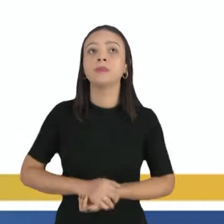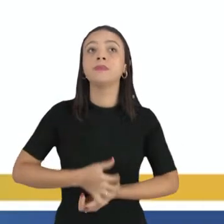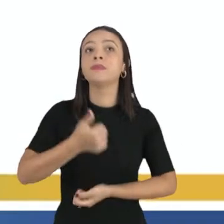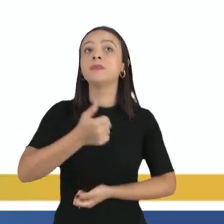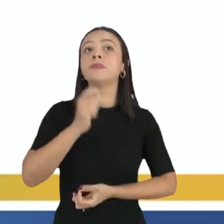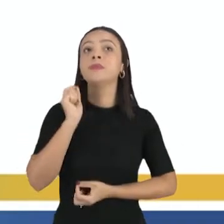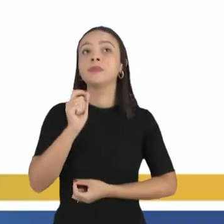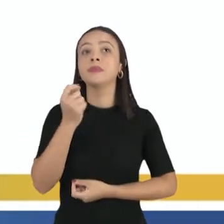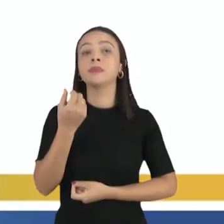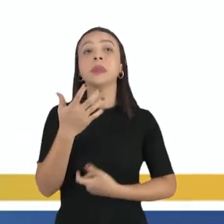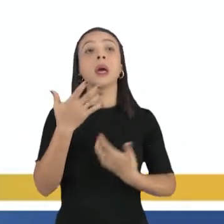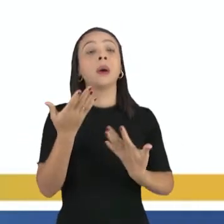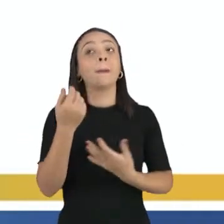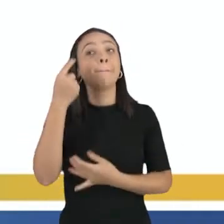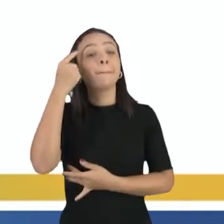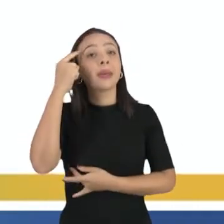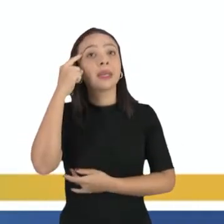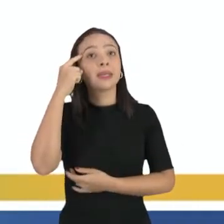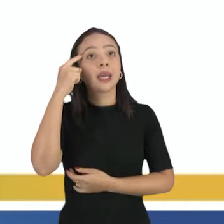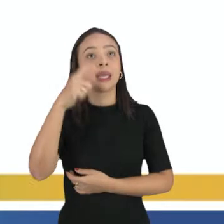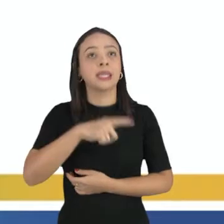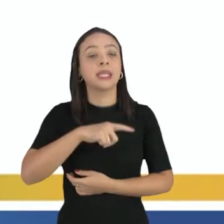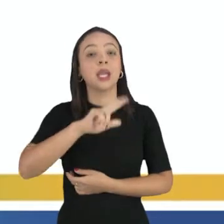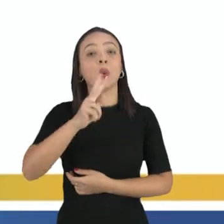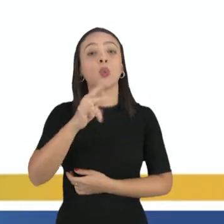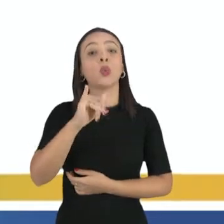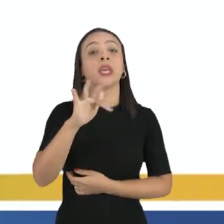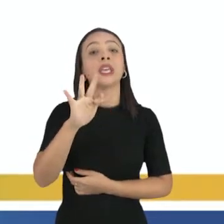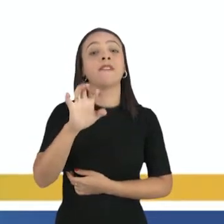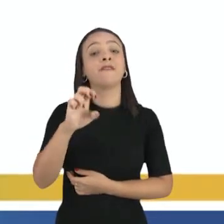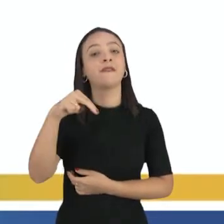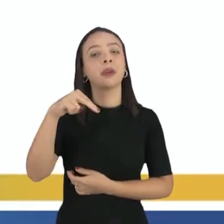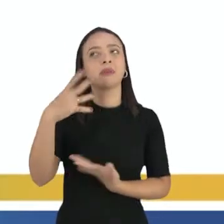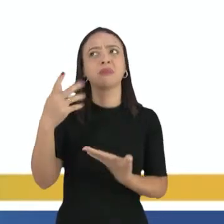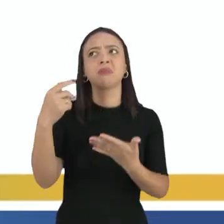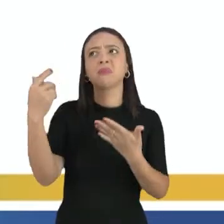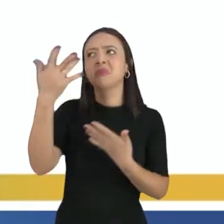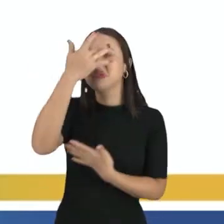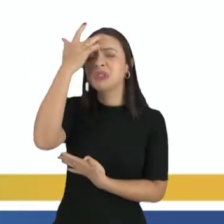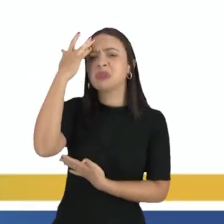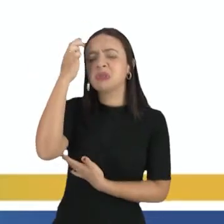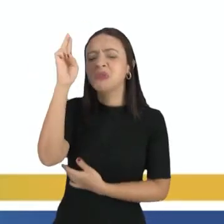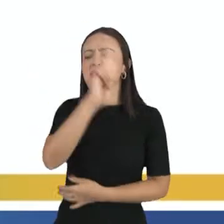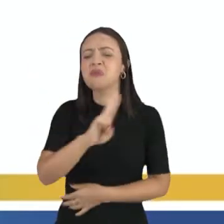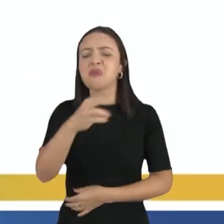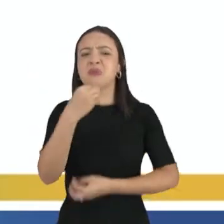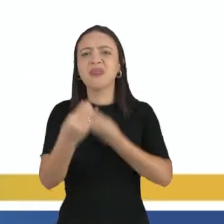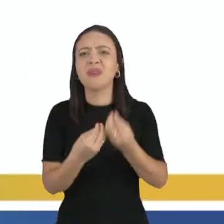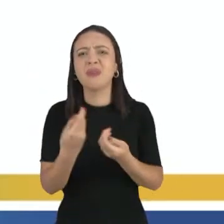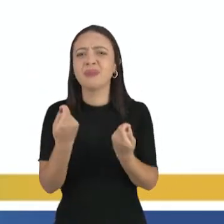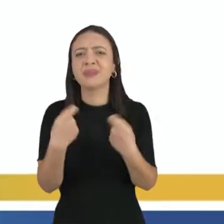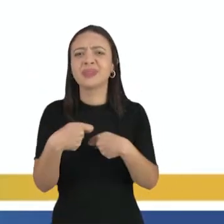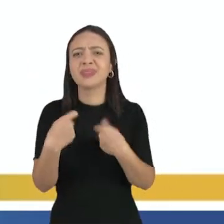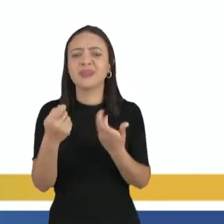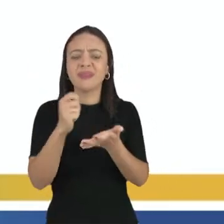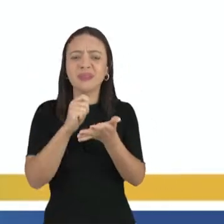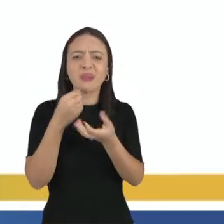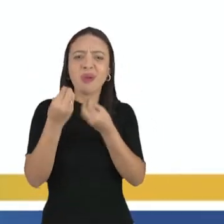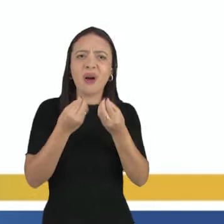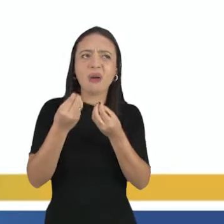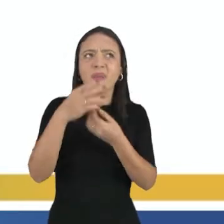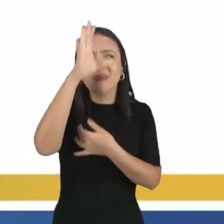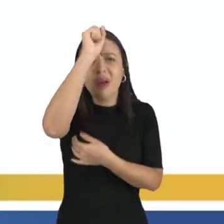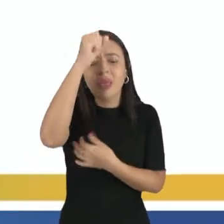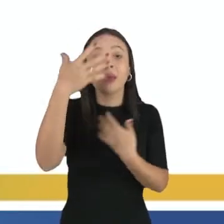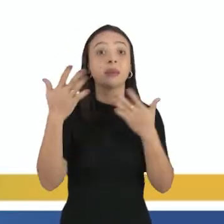Primeiro, quando nós vamos pensar no hífen, algumas pessoas, mas como utiliza, como não utiliza, o que fazer, como é que eu vou